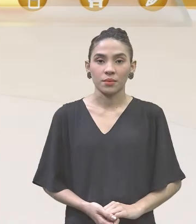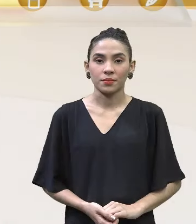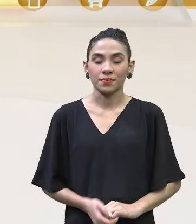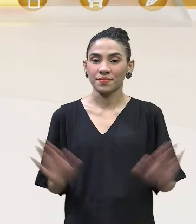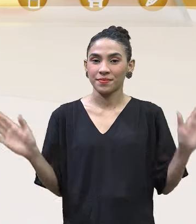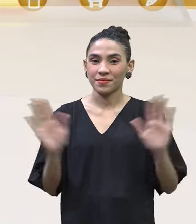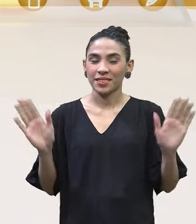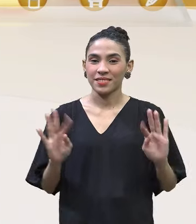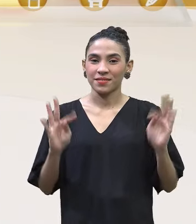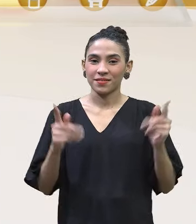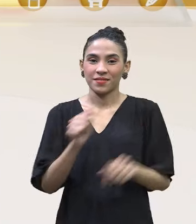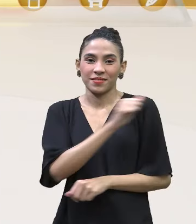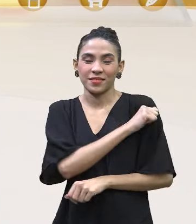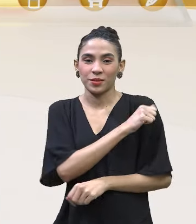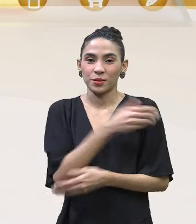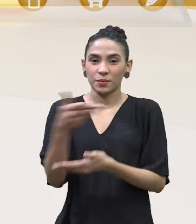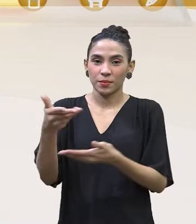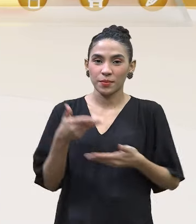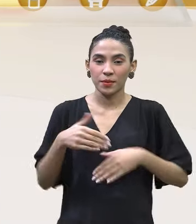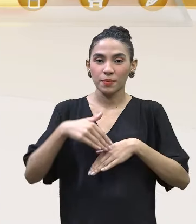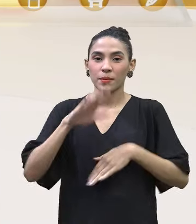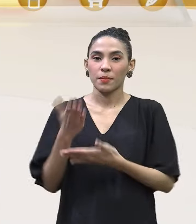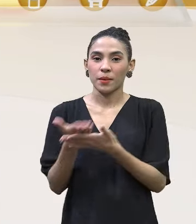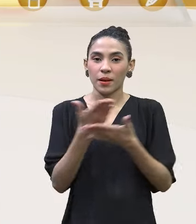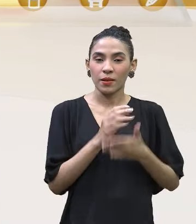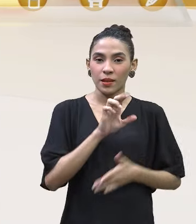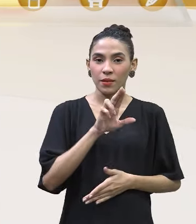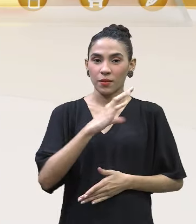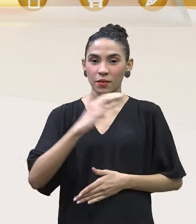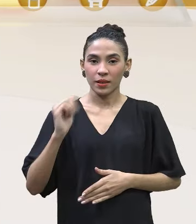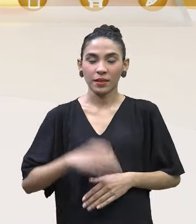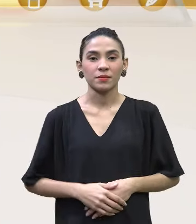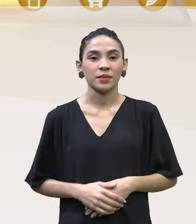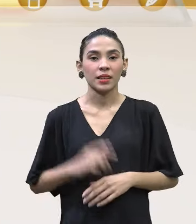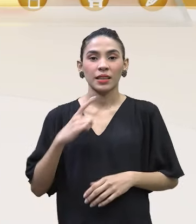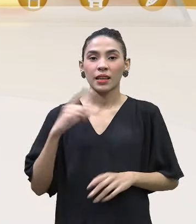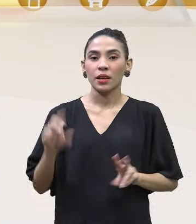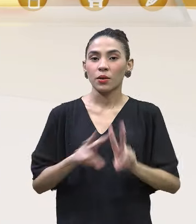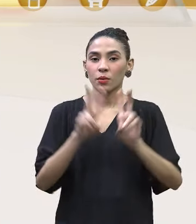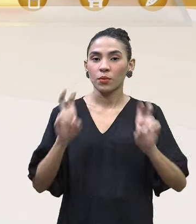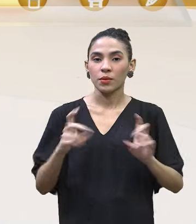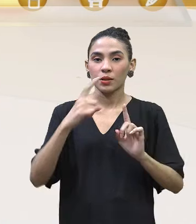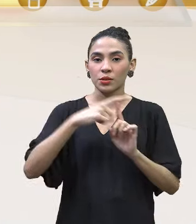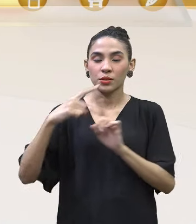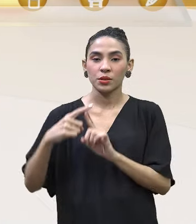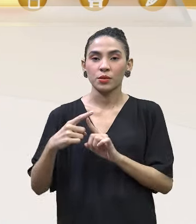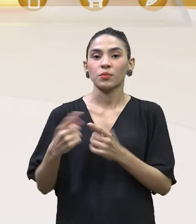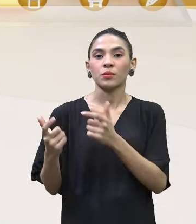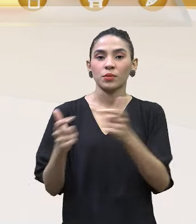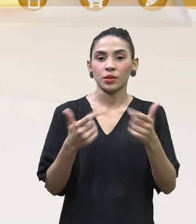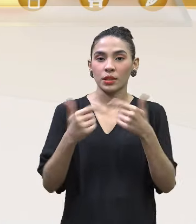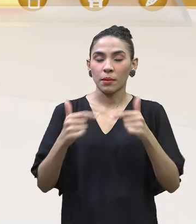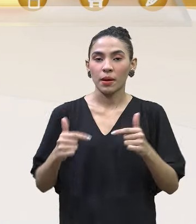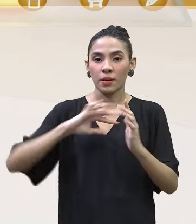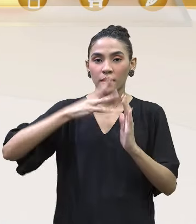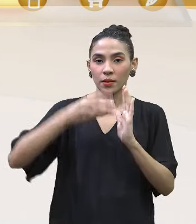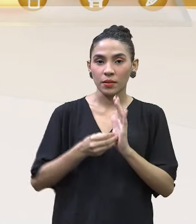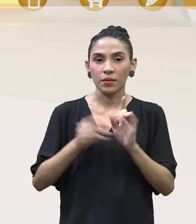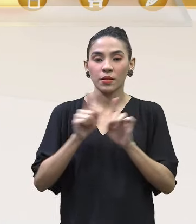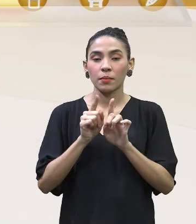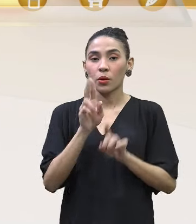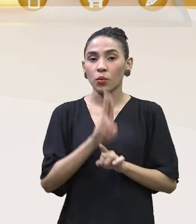Olá queridos sejam bem-vindos a mais uma aula da nossa UCA que tem como título tipo de ocupação na Amazônia usando